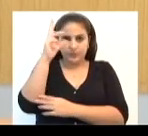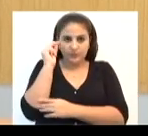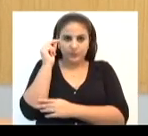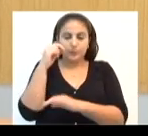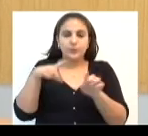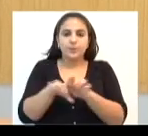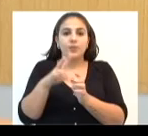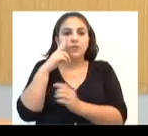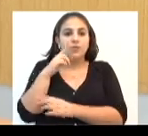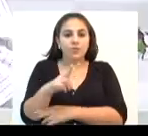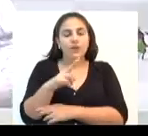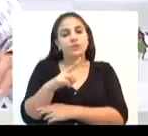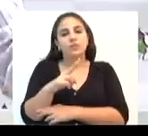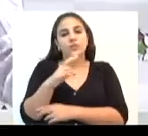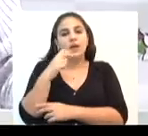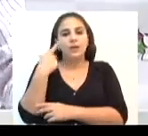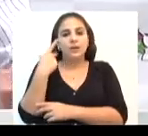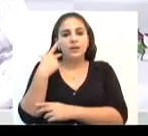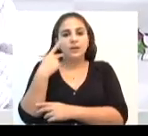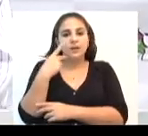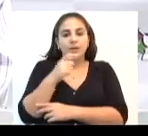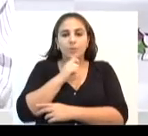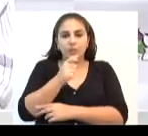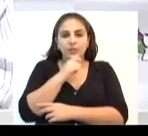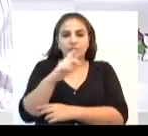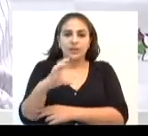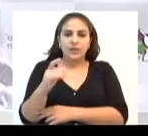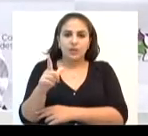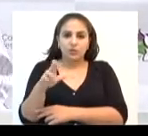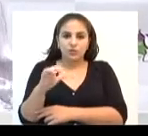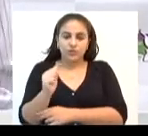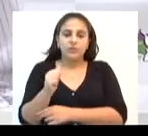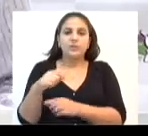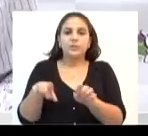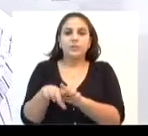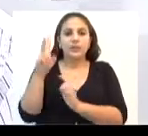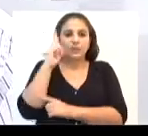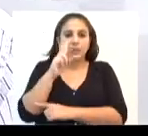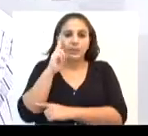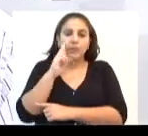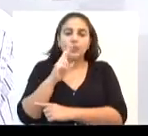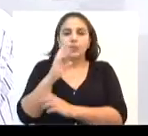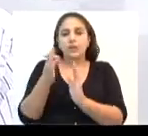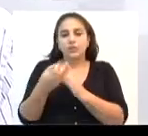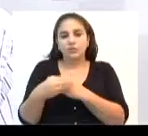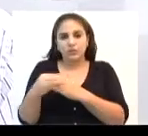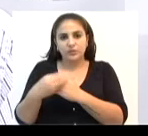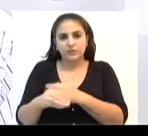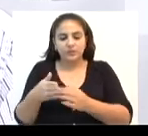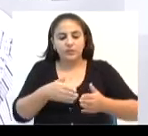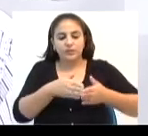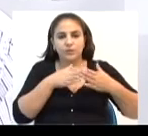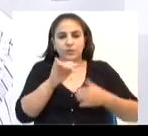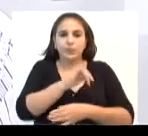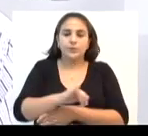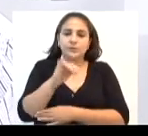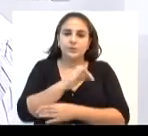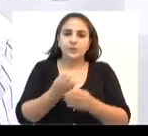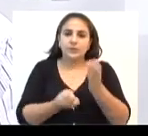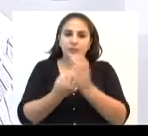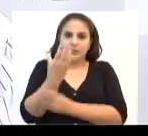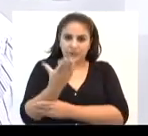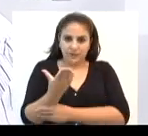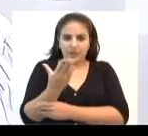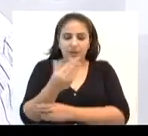de Cláudia Tainá. Na tribuna, o vereador lembrou sua indicação e defendeu a importância de criar uma